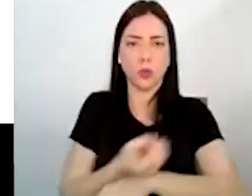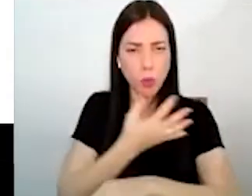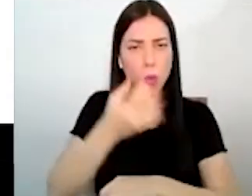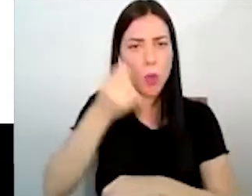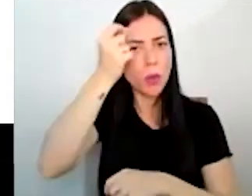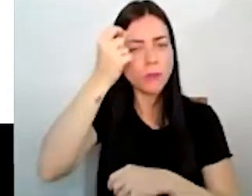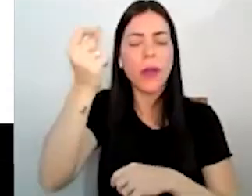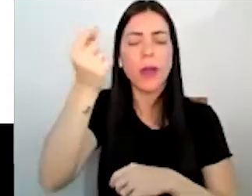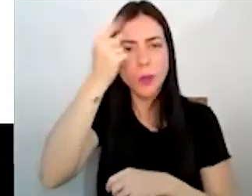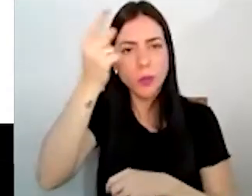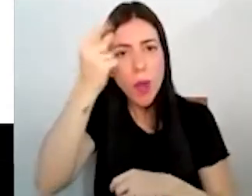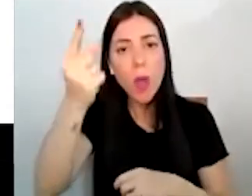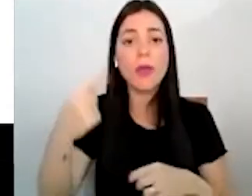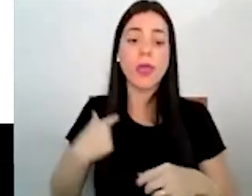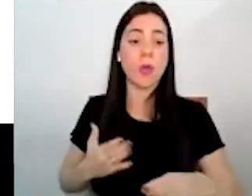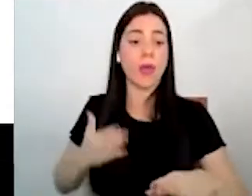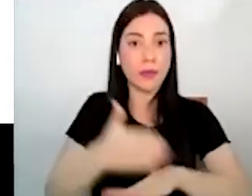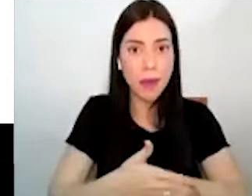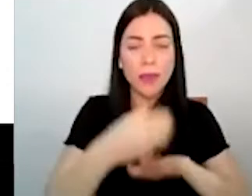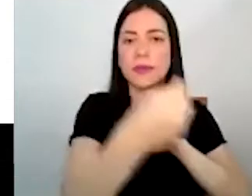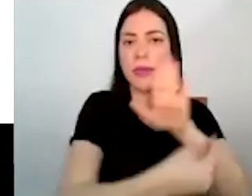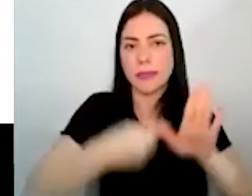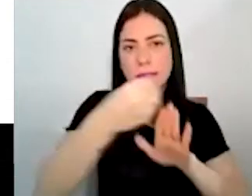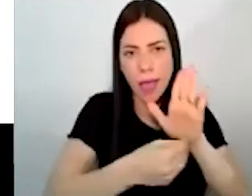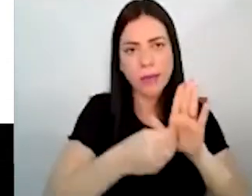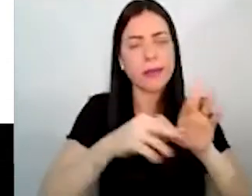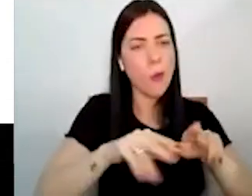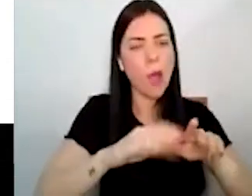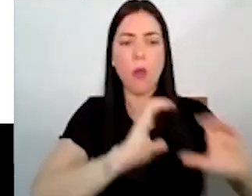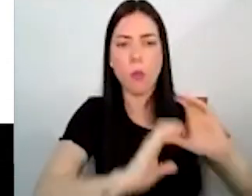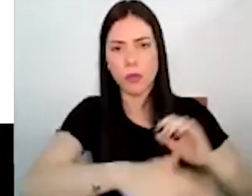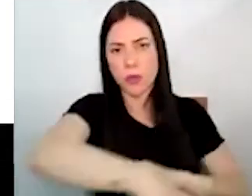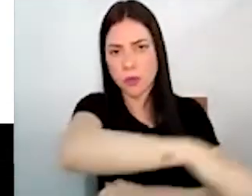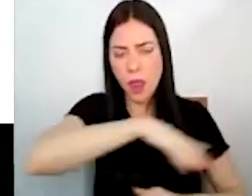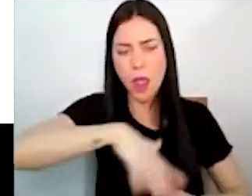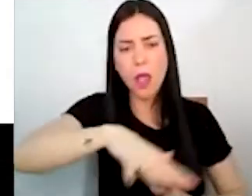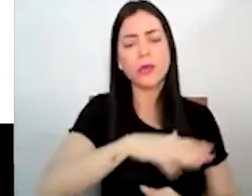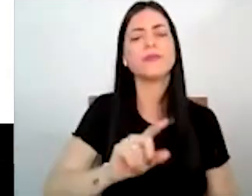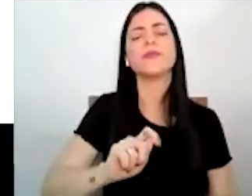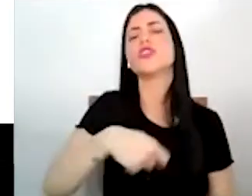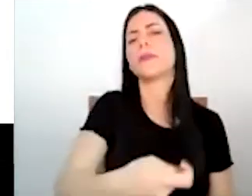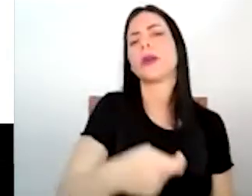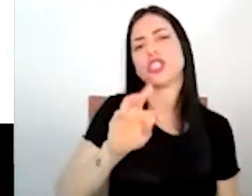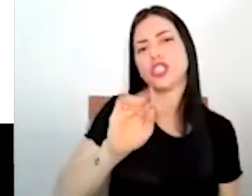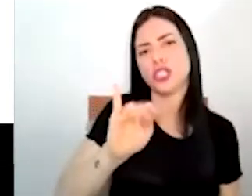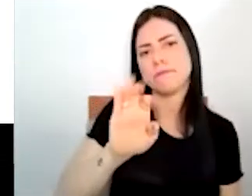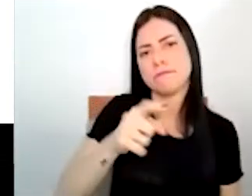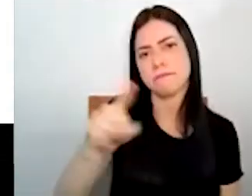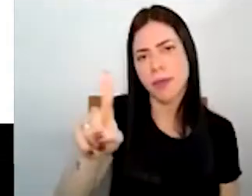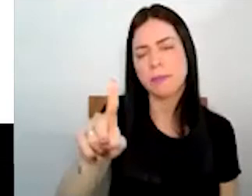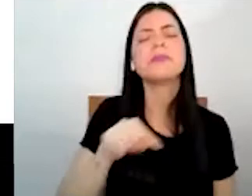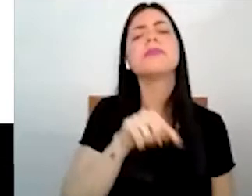como designer comunicador. E era um projeto, ele se chama Ver o Tibete, e era uma mostra de